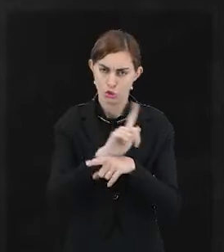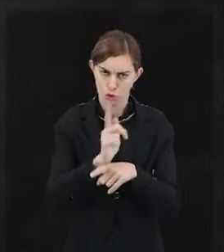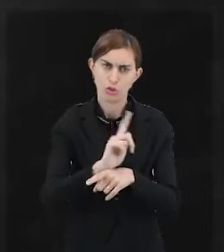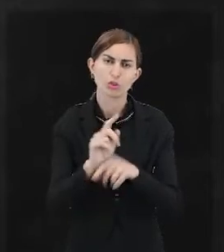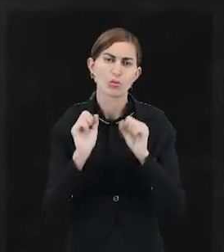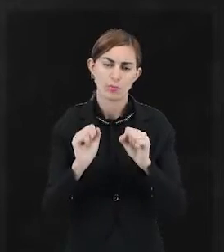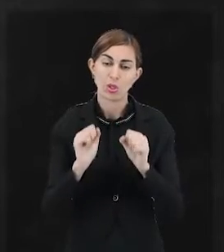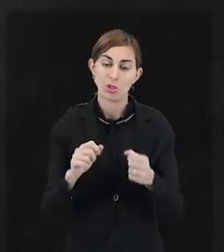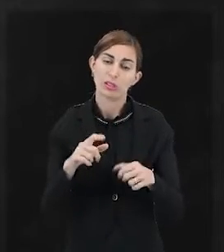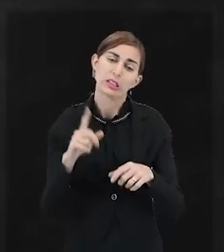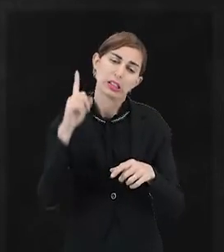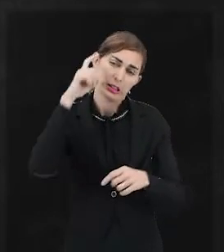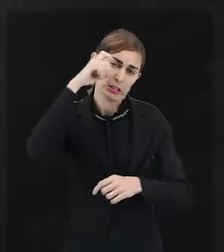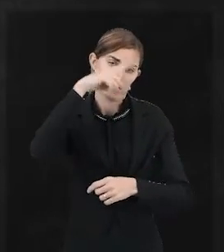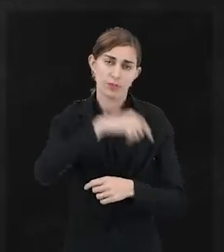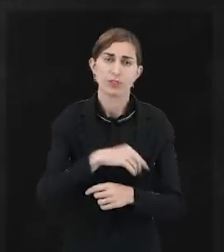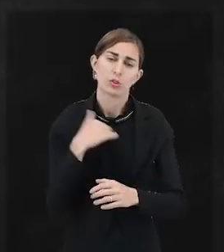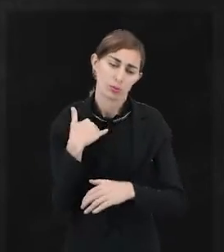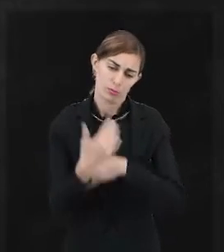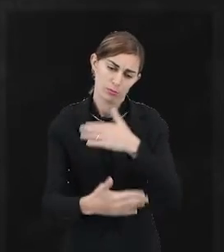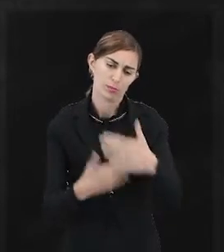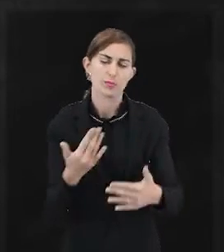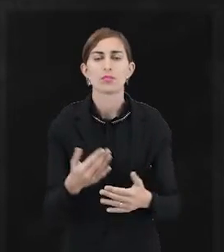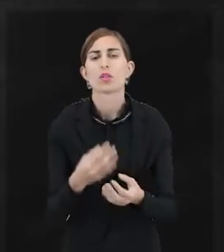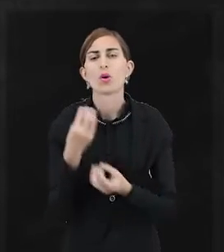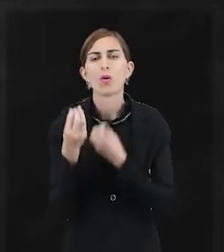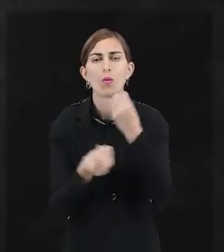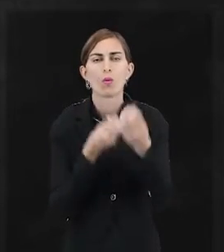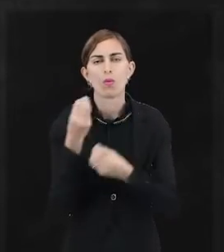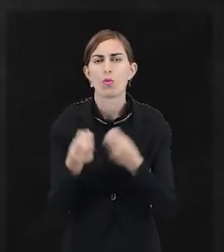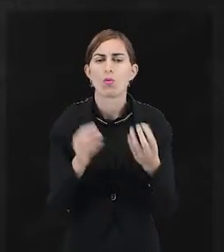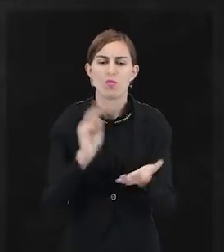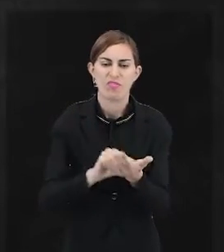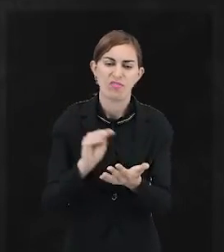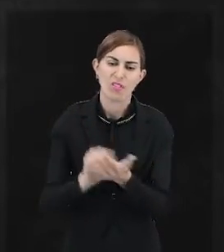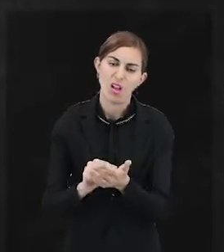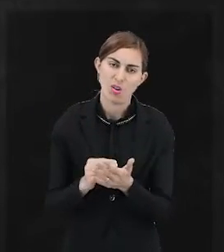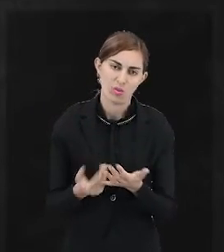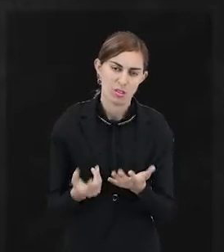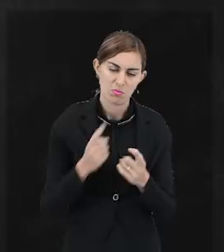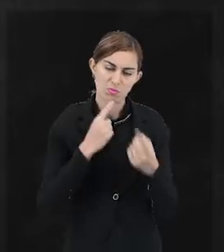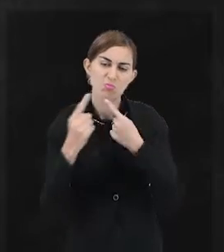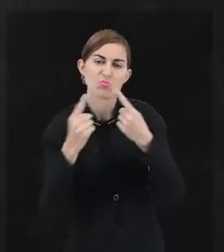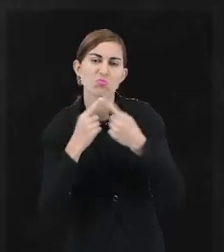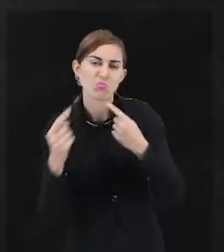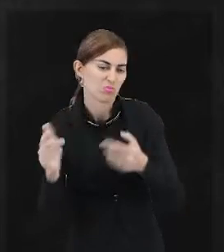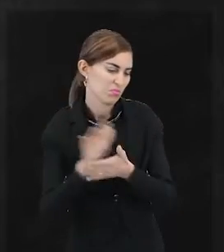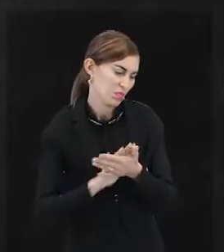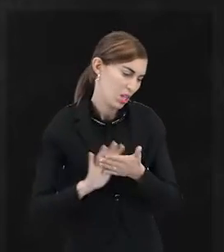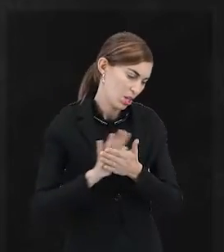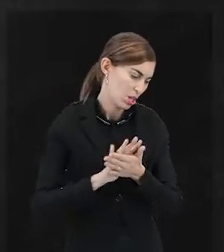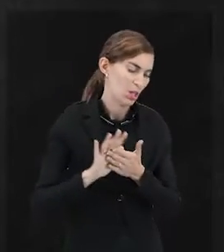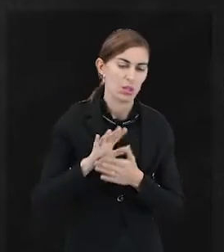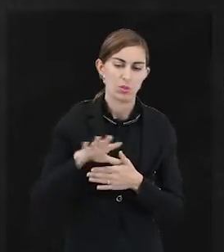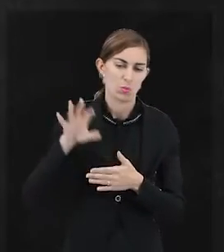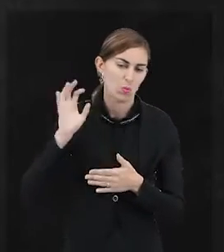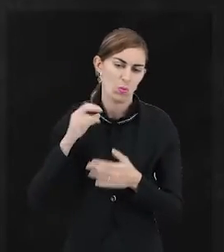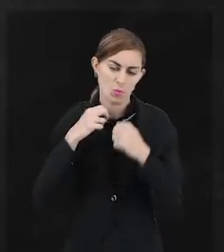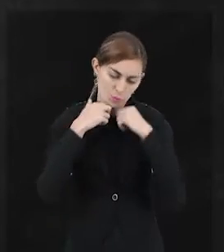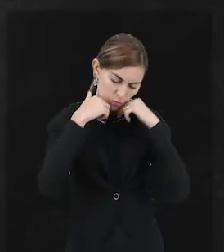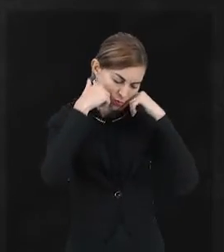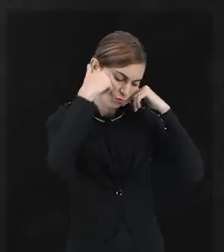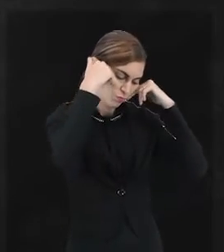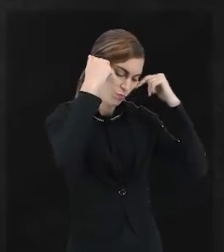podem dificultar esse processo, como, por exemplo, uma falta de abertura ao diálogo, uma inibição ou uma